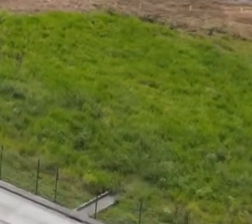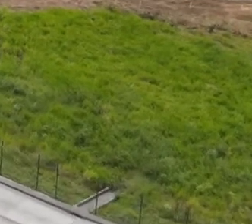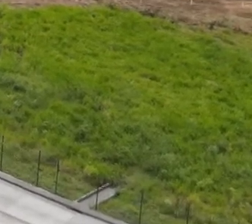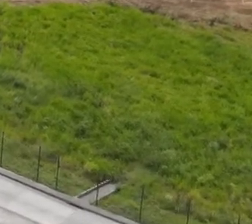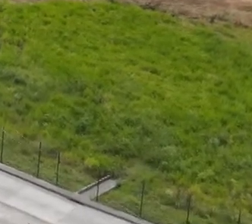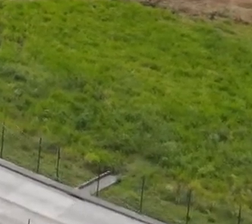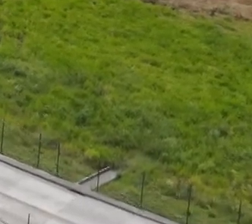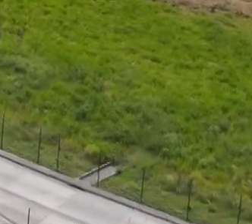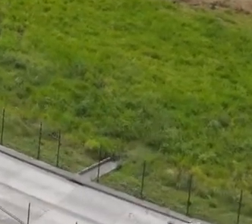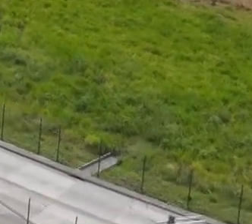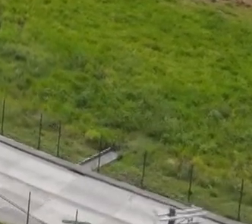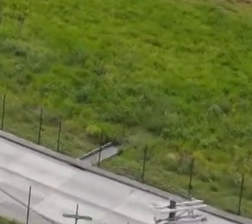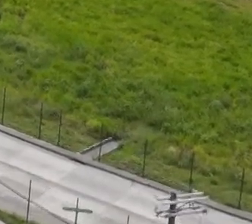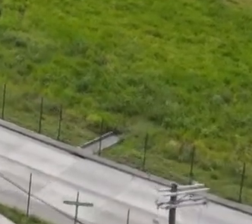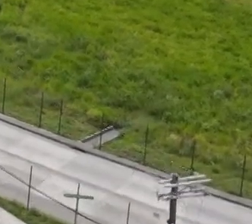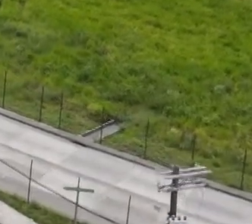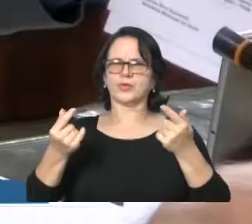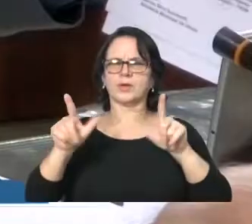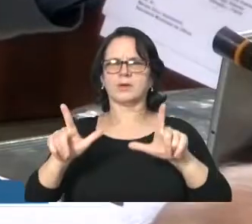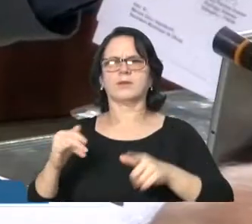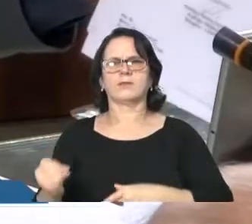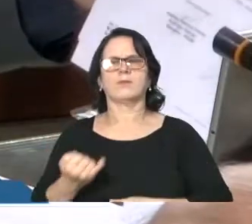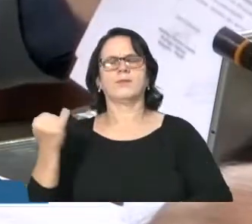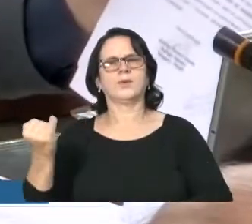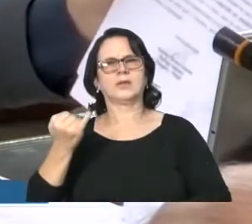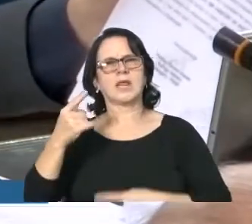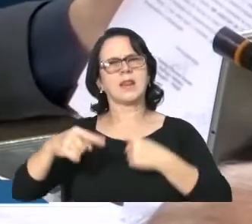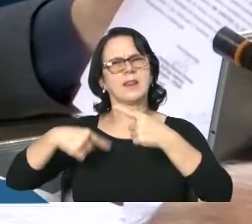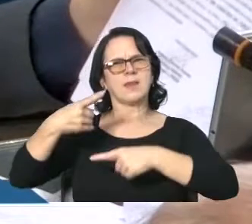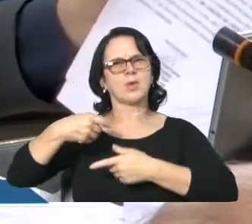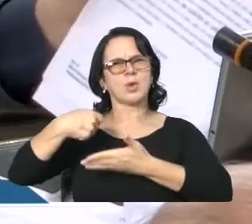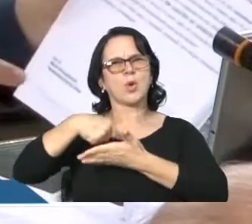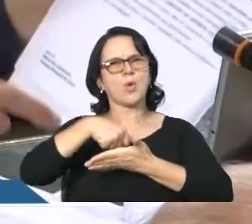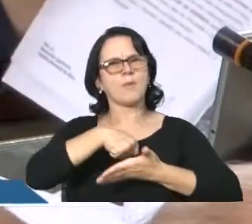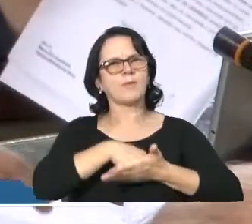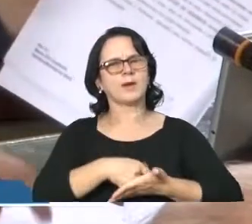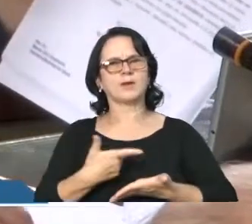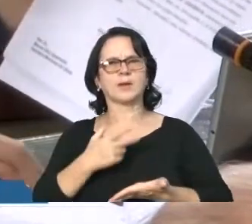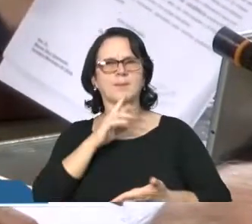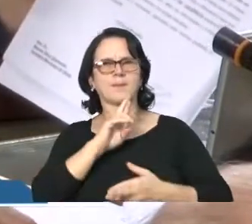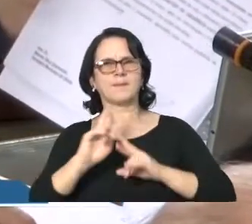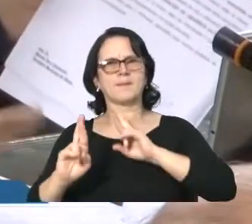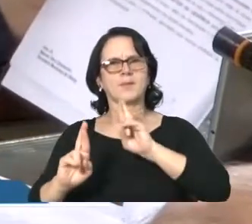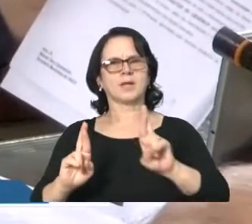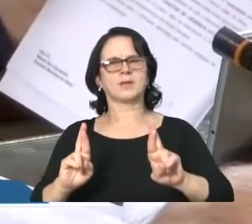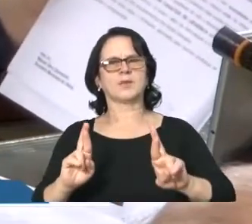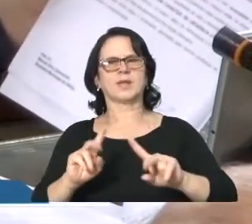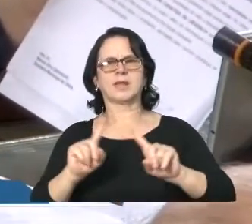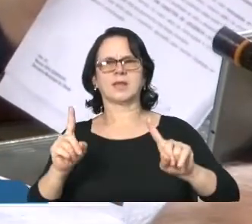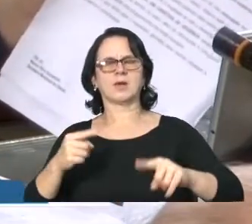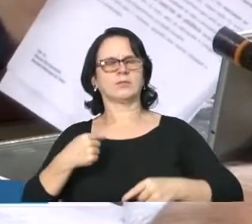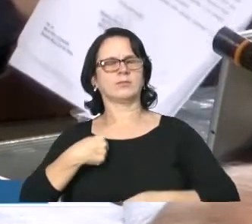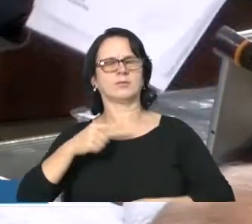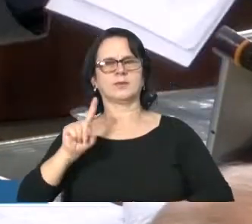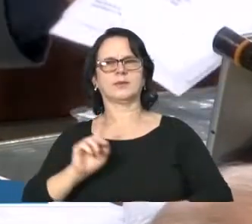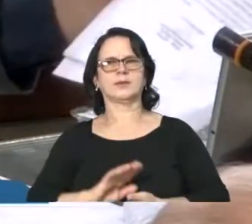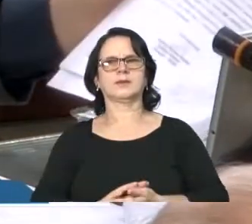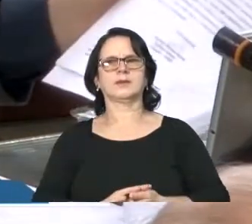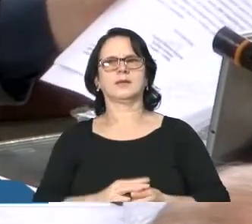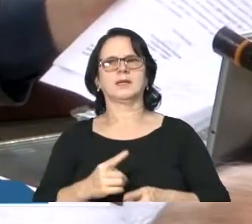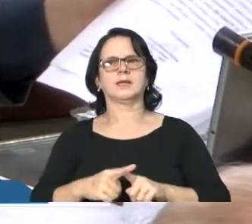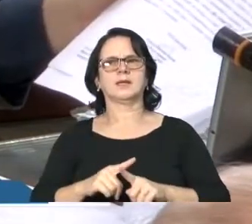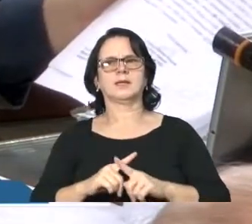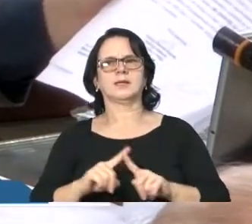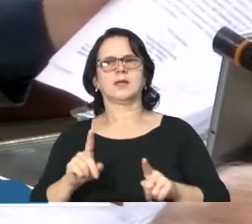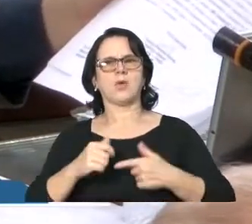Costa e Silva e região do vereador Rodrigo alemão ele pede através de requerimento gestões